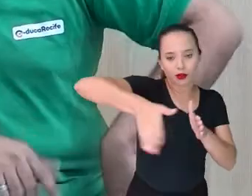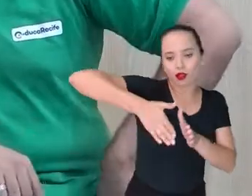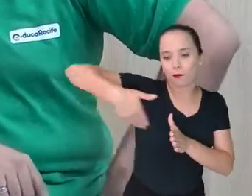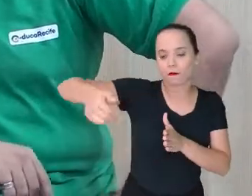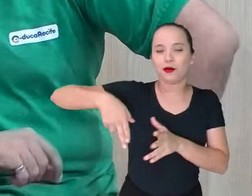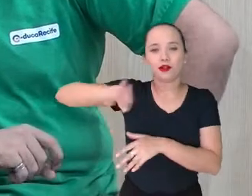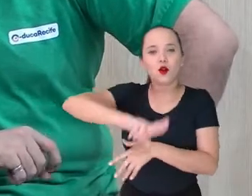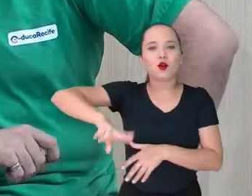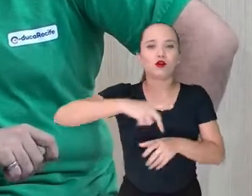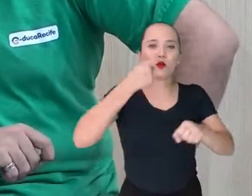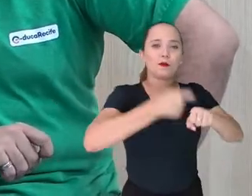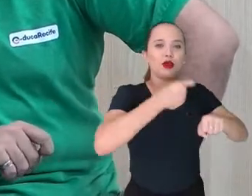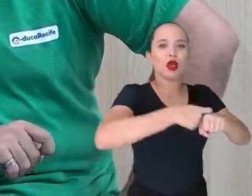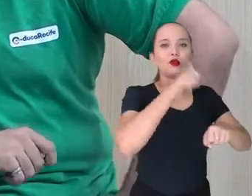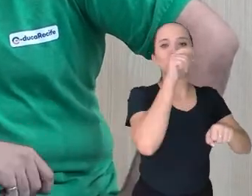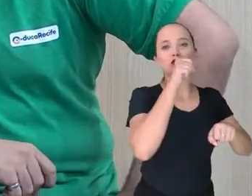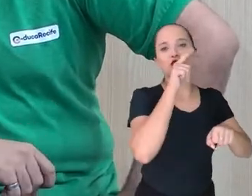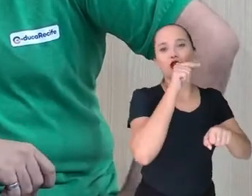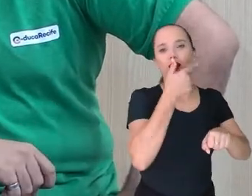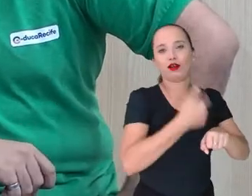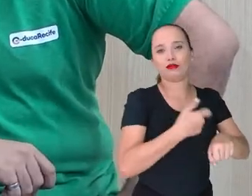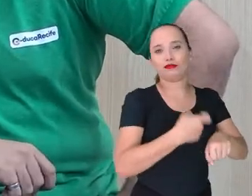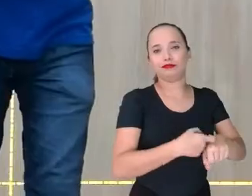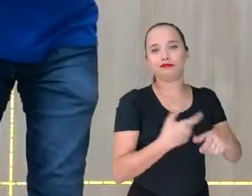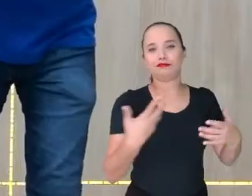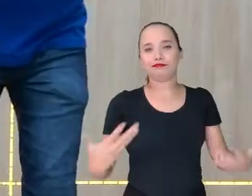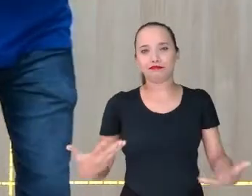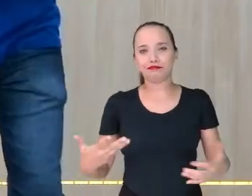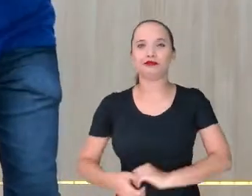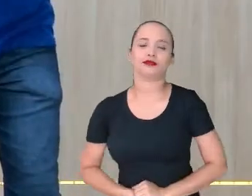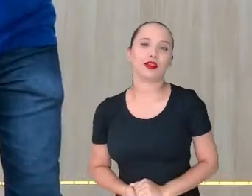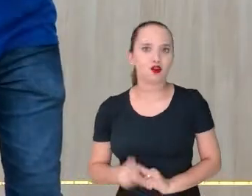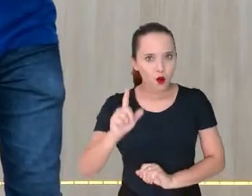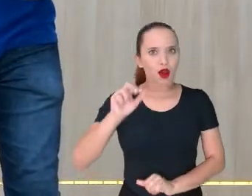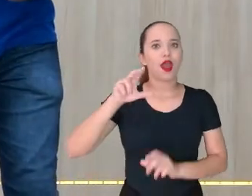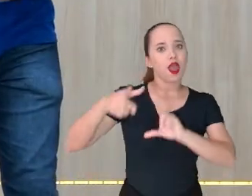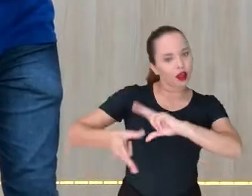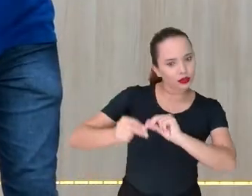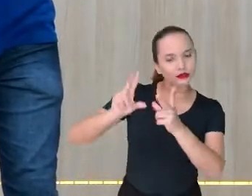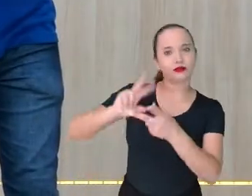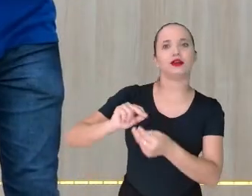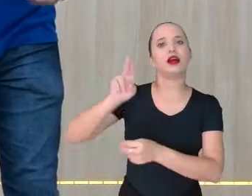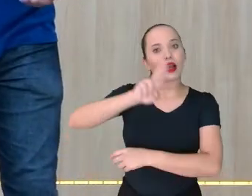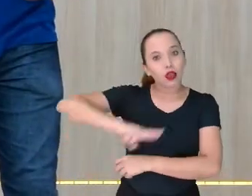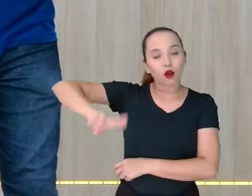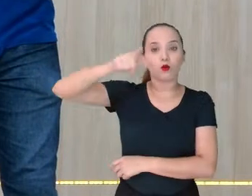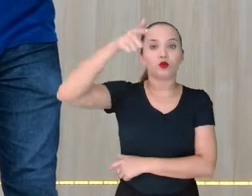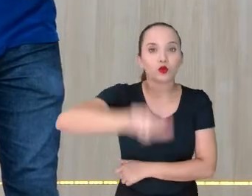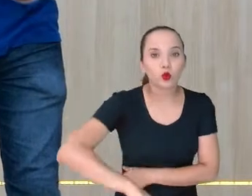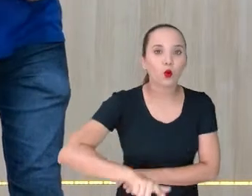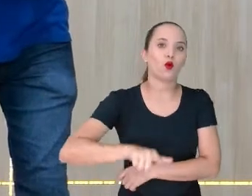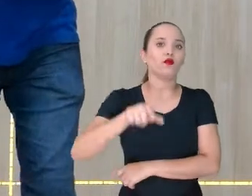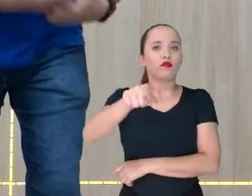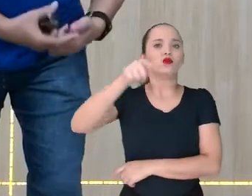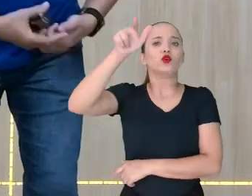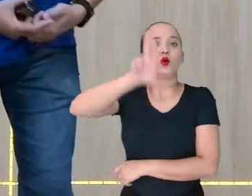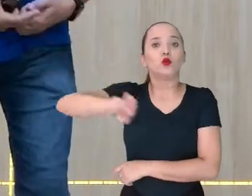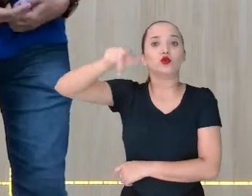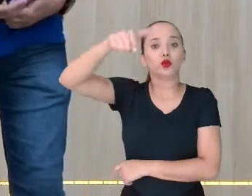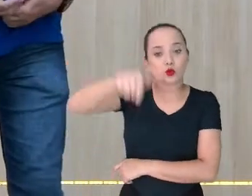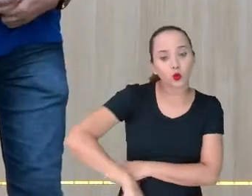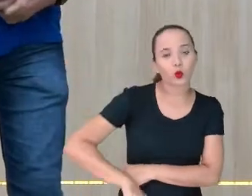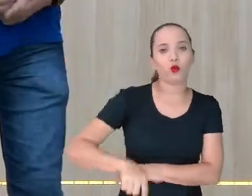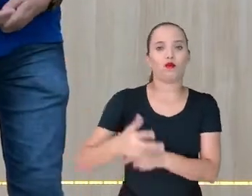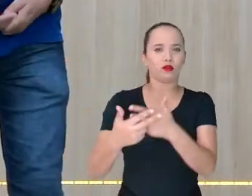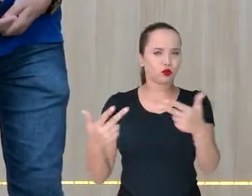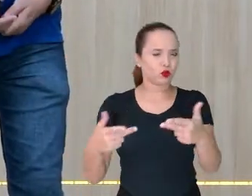nunca Também fez isso? faz, Mas também. menino. Então, assim, gente, é a reciclagem, é a reutilização das coisas. Você reusar, não é